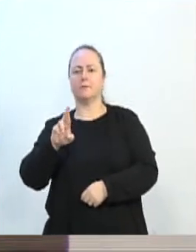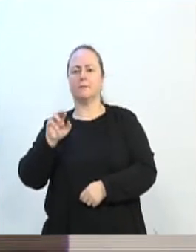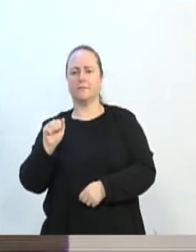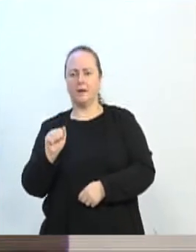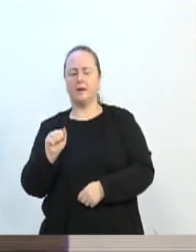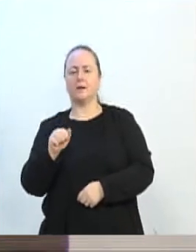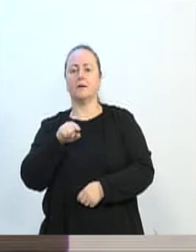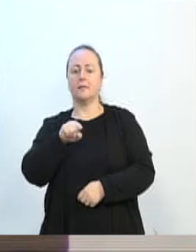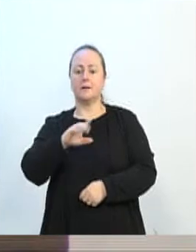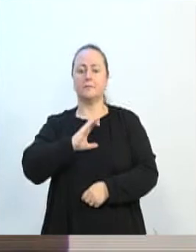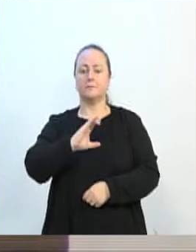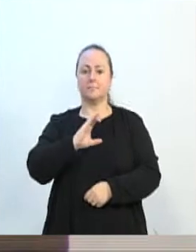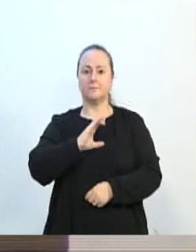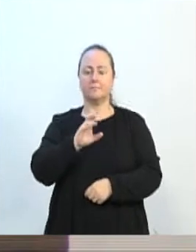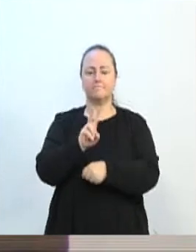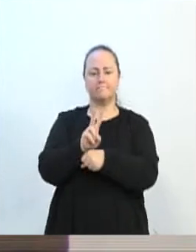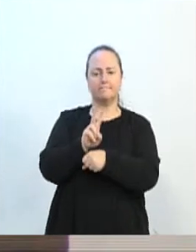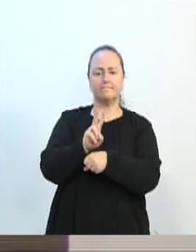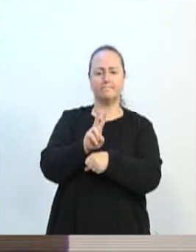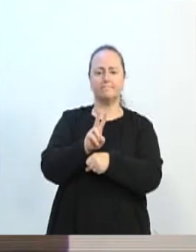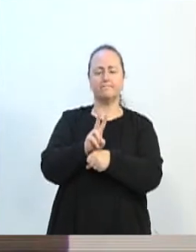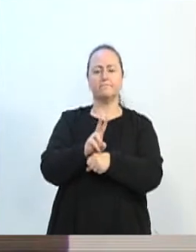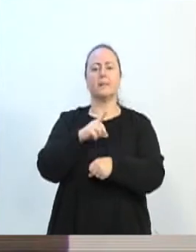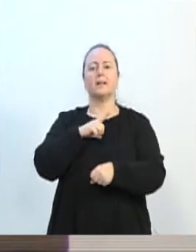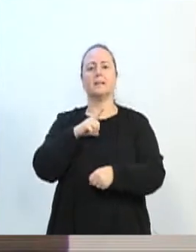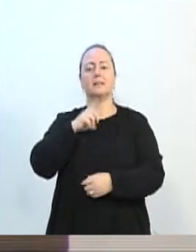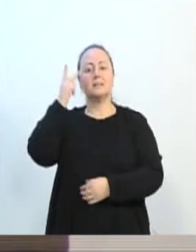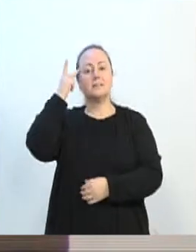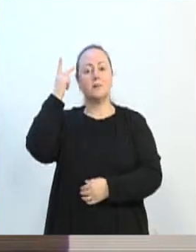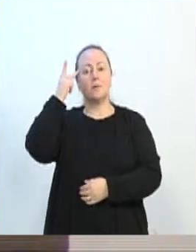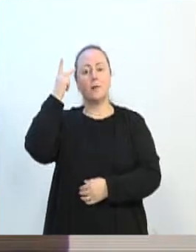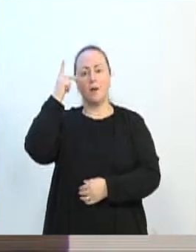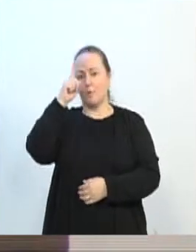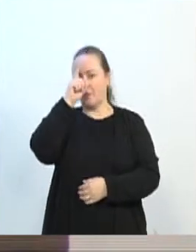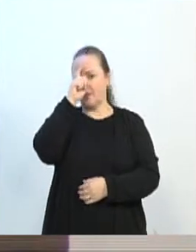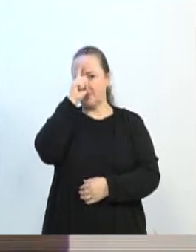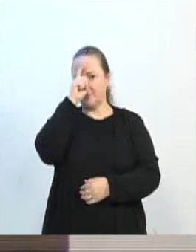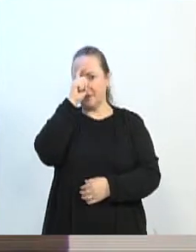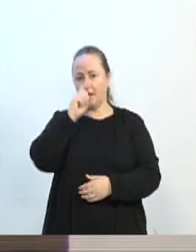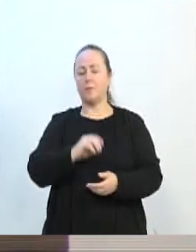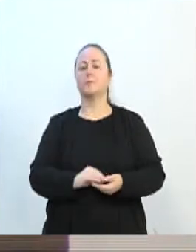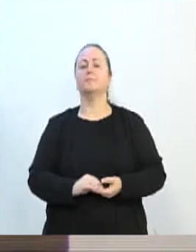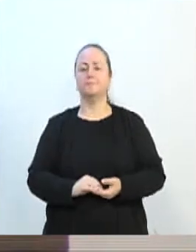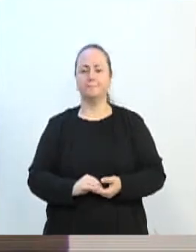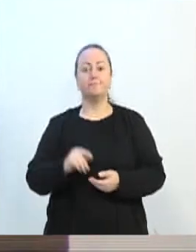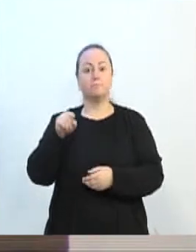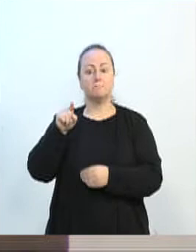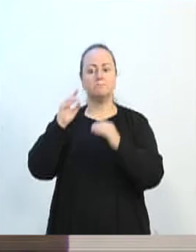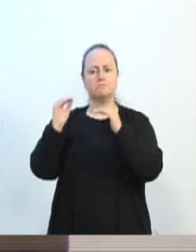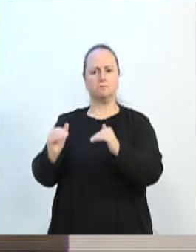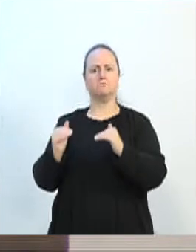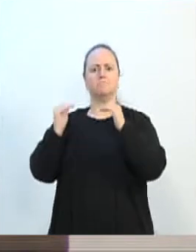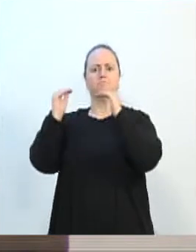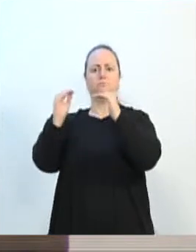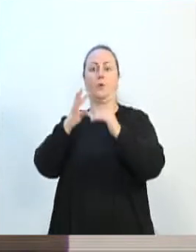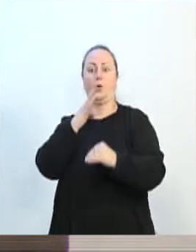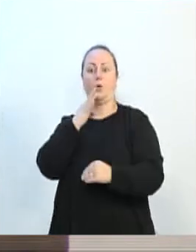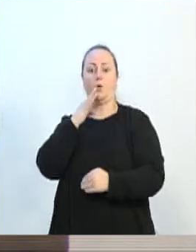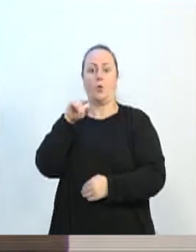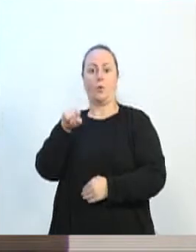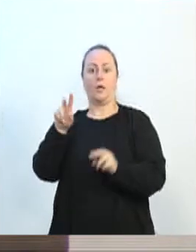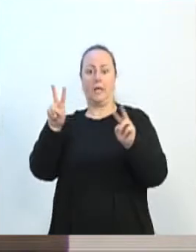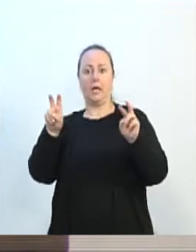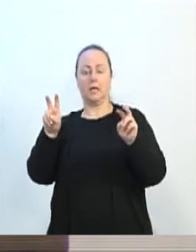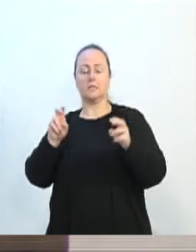dos cuidados paliativos do Hospital 9 de Julho de São Paulo, uma autoridade no assunto.